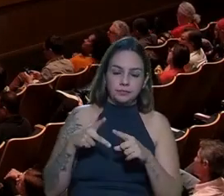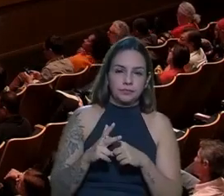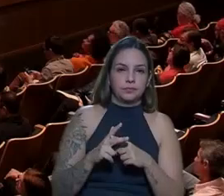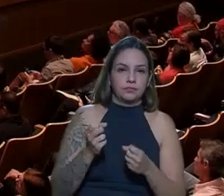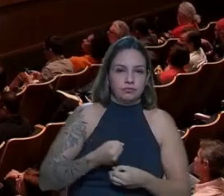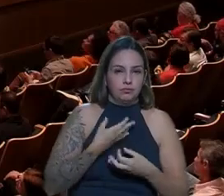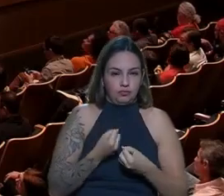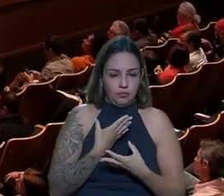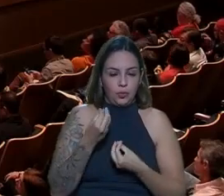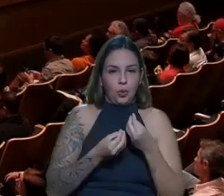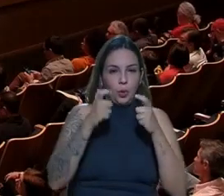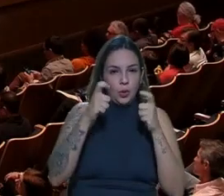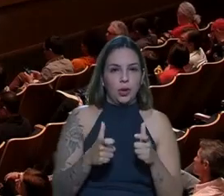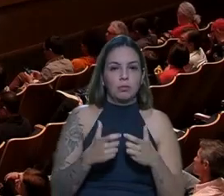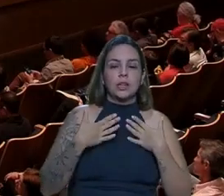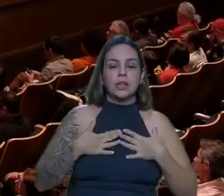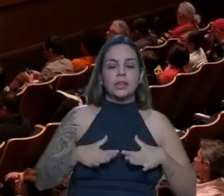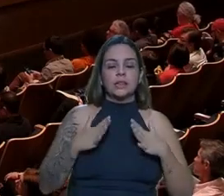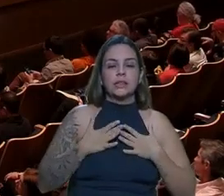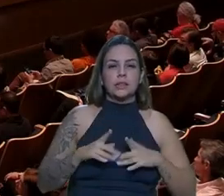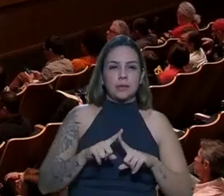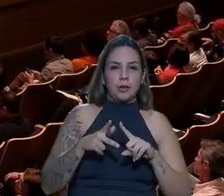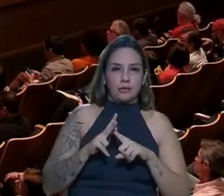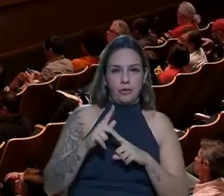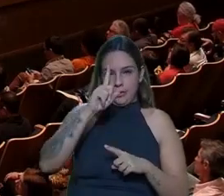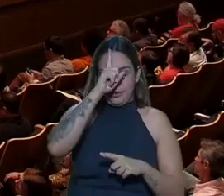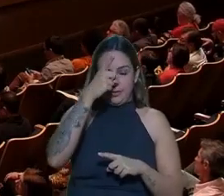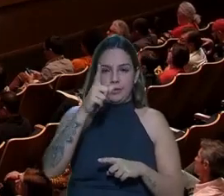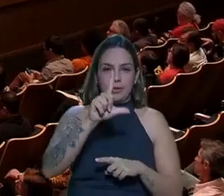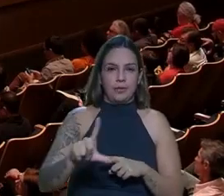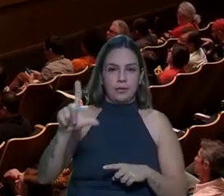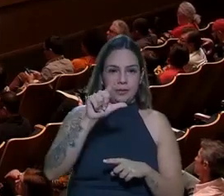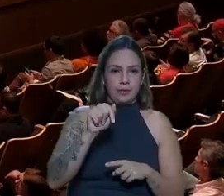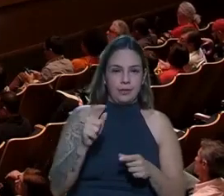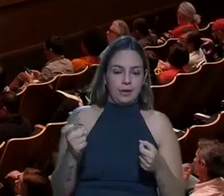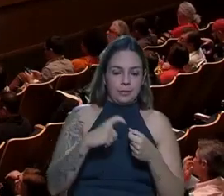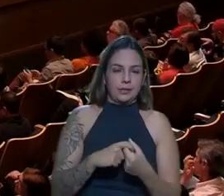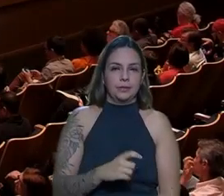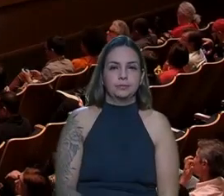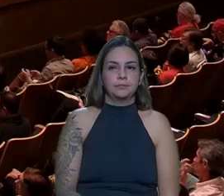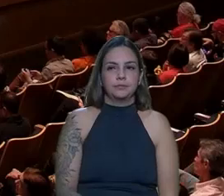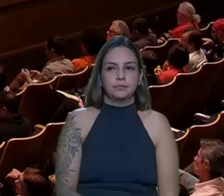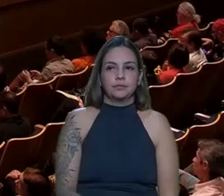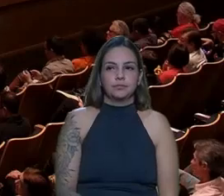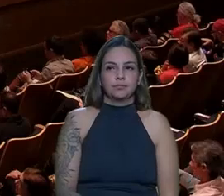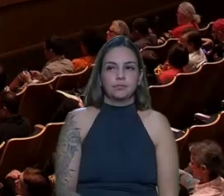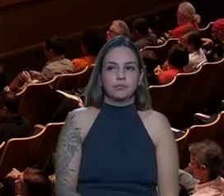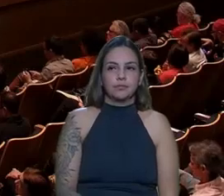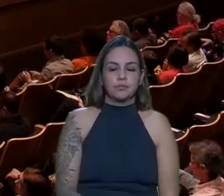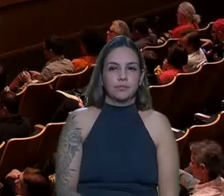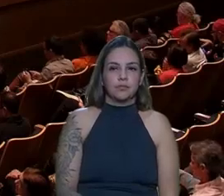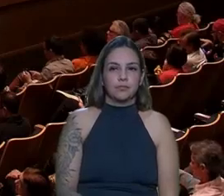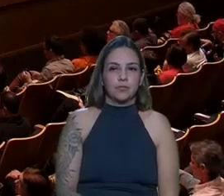Oficina Poesia como Lugar de Descanso e a Oficina A Criação Literária em Parceria. Temos